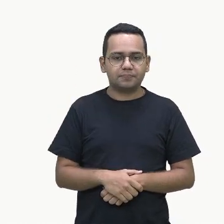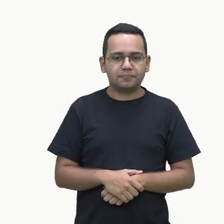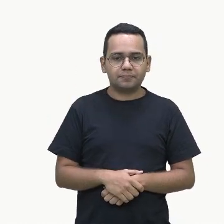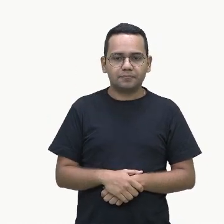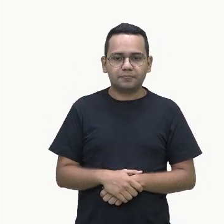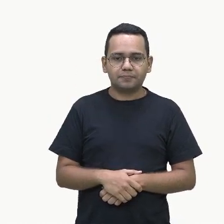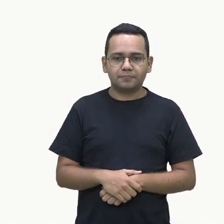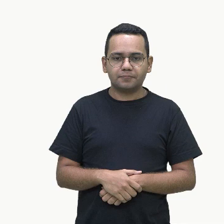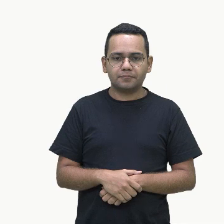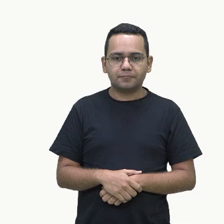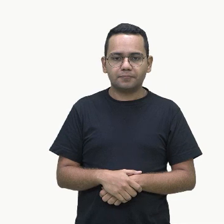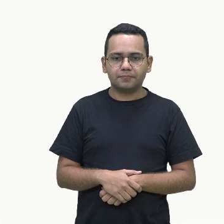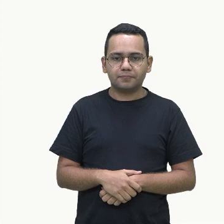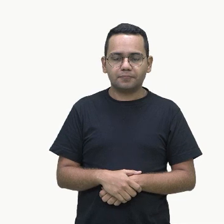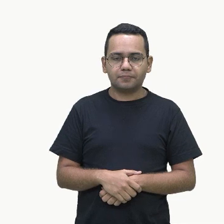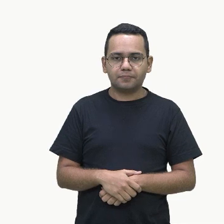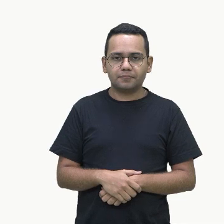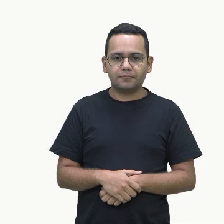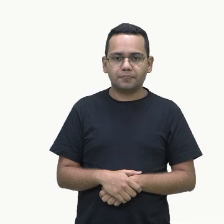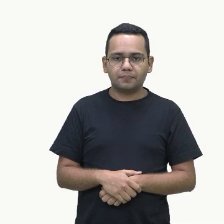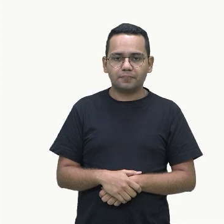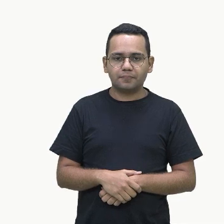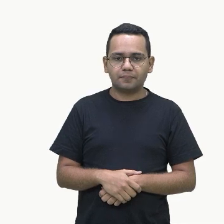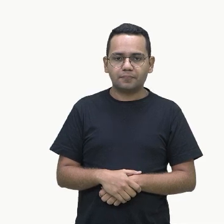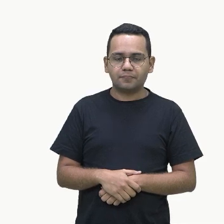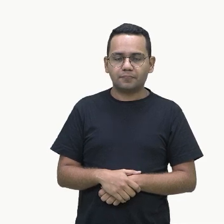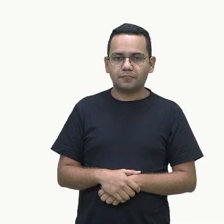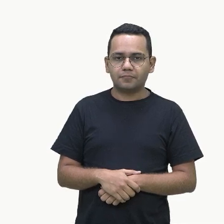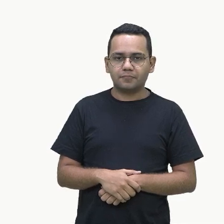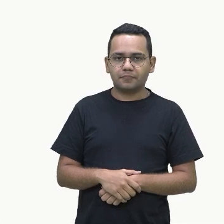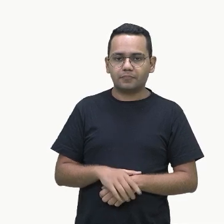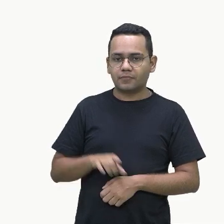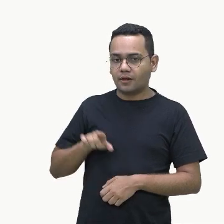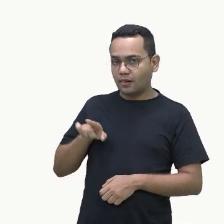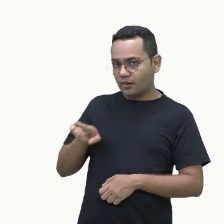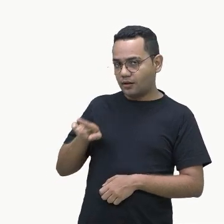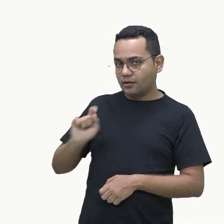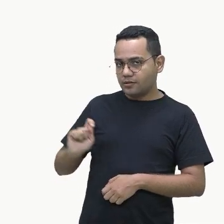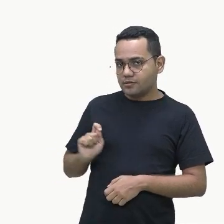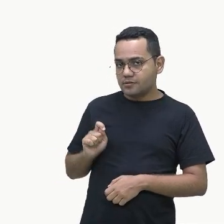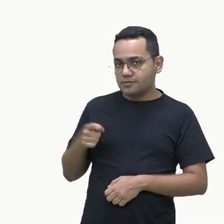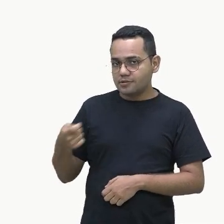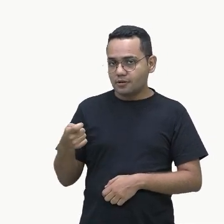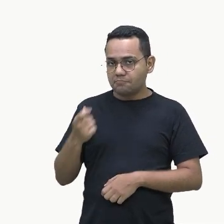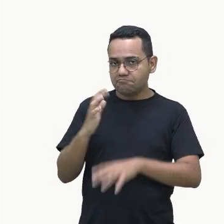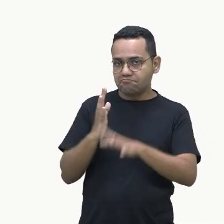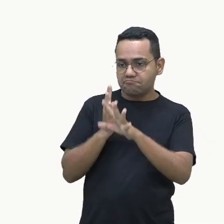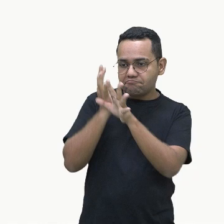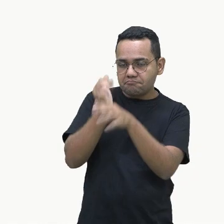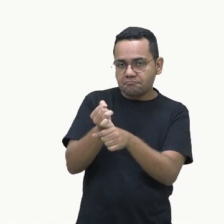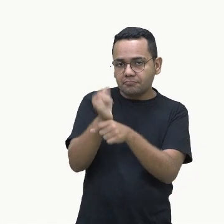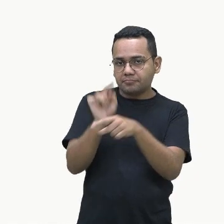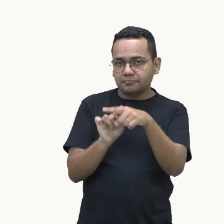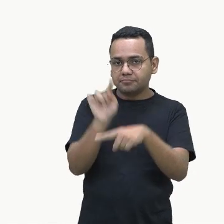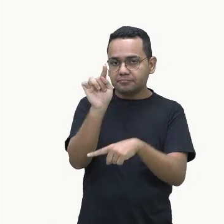Pitágoras, ok? Teorema de Pitágoras.